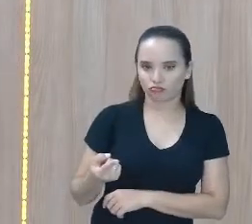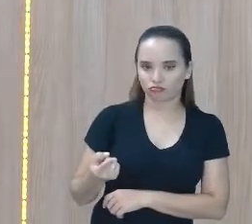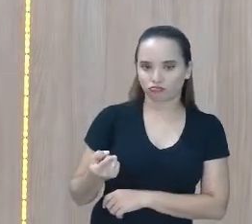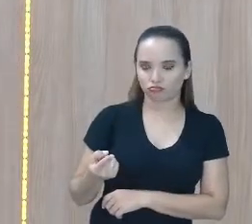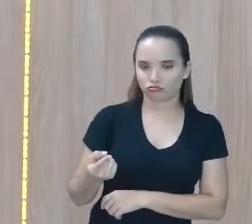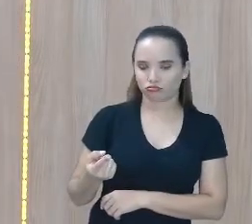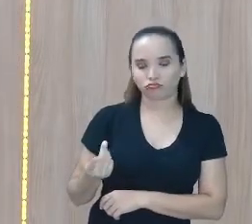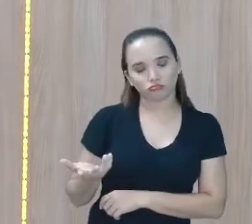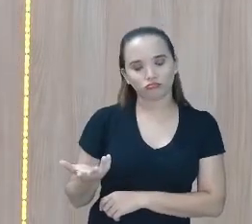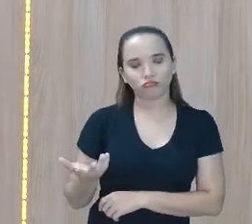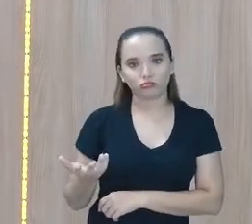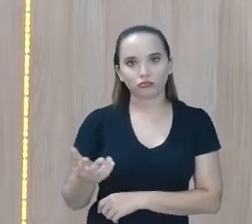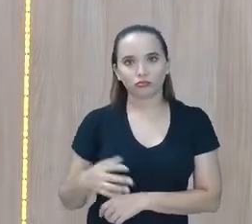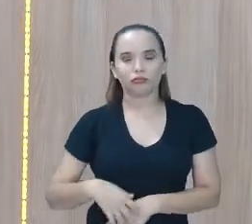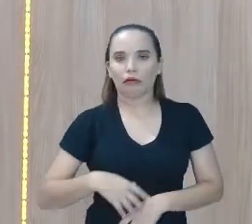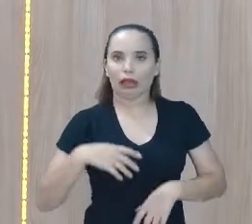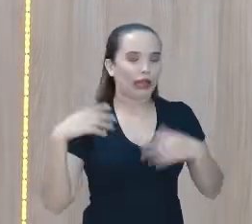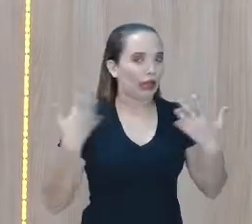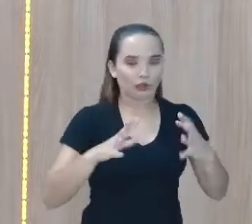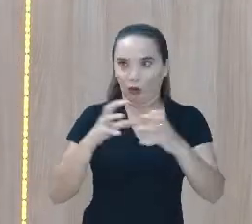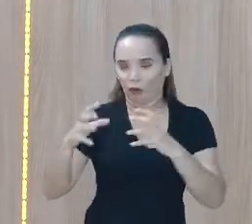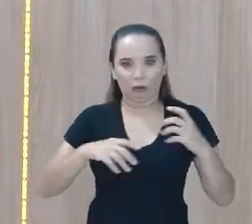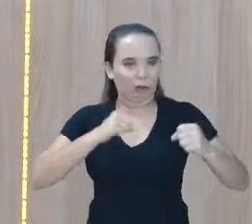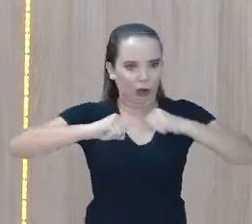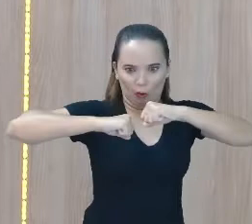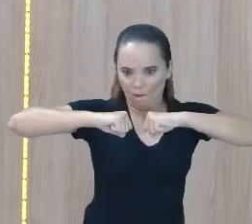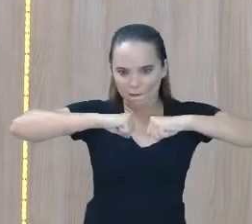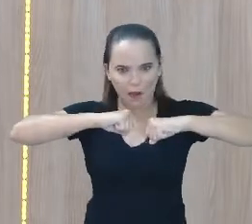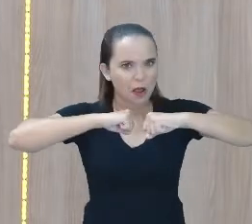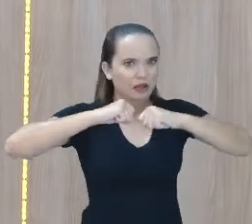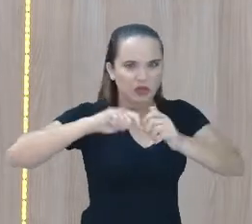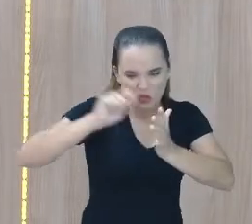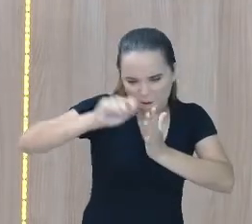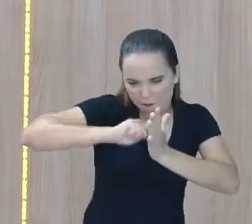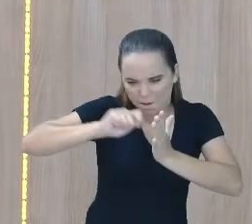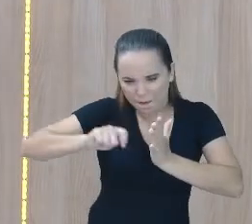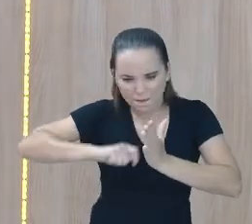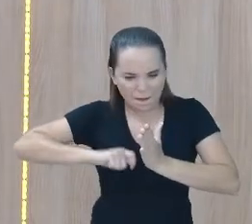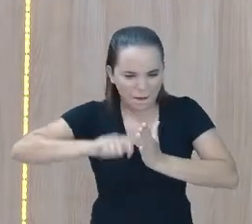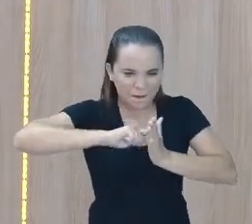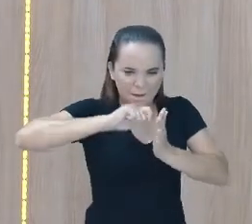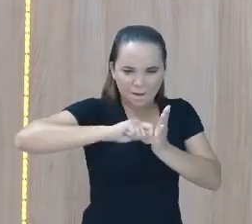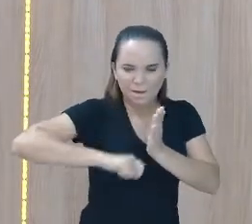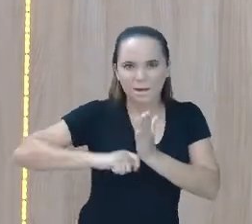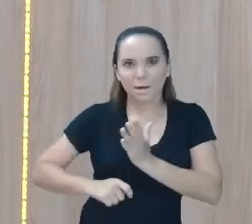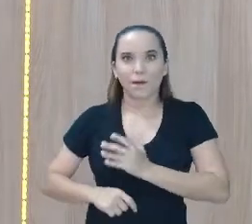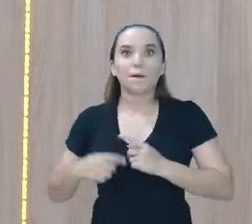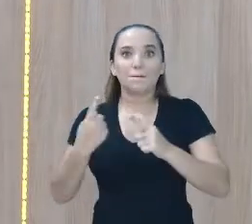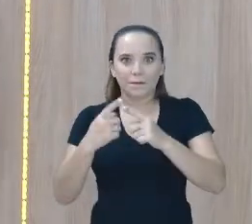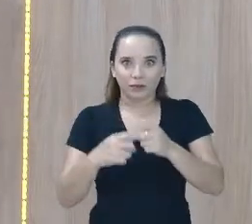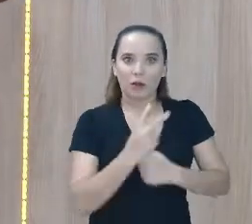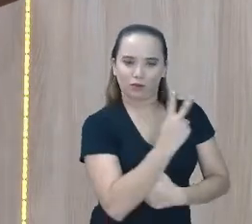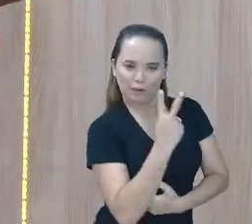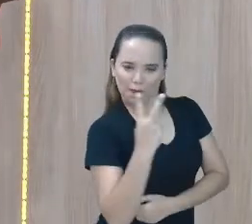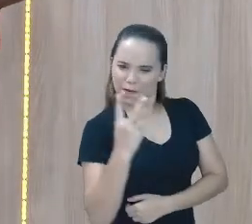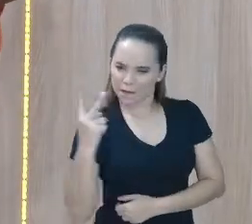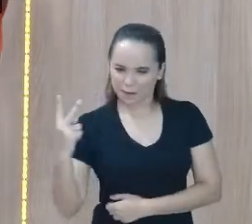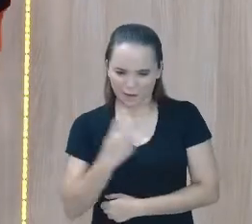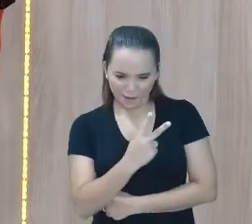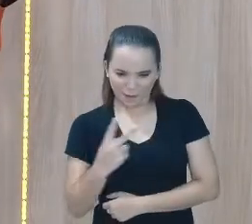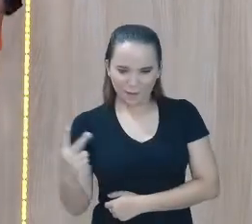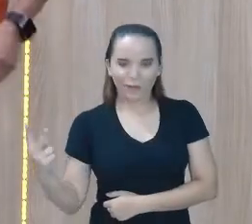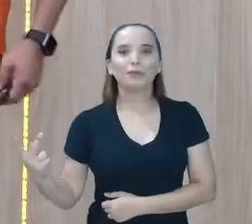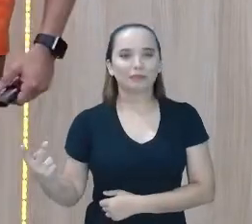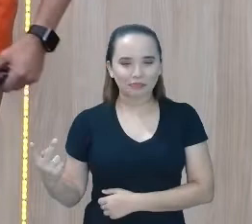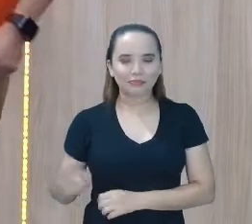aí a gente ficava, era pau, a gente ficava postando corrida e escrevendo os números de 2 em 2 até